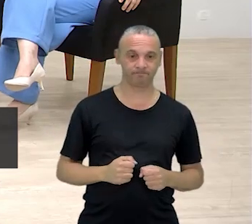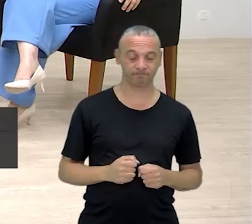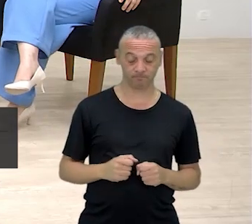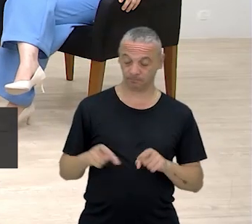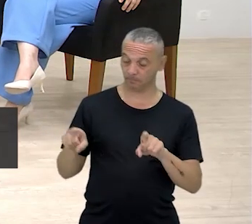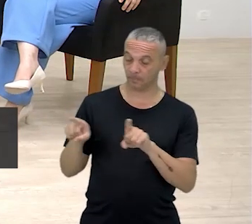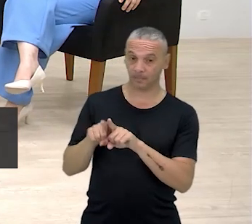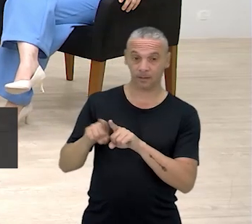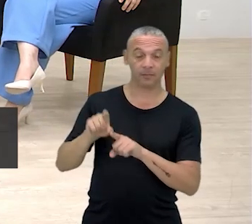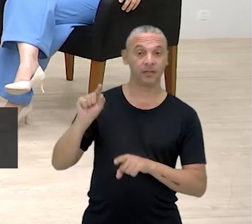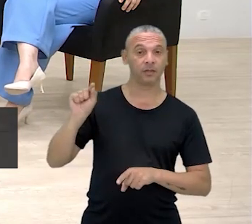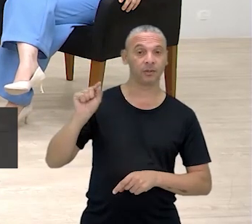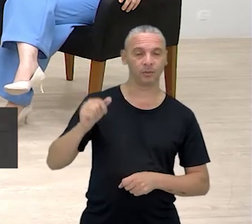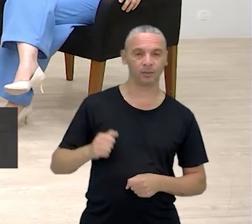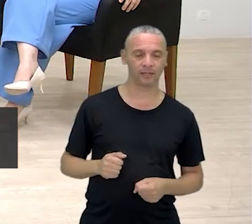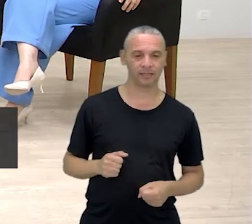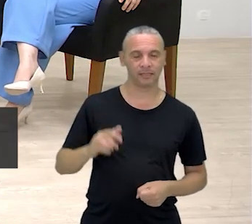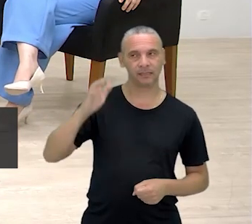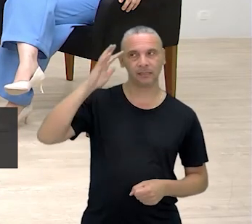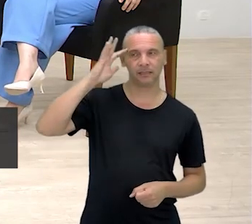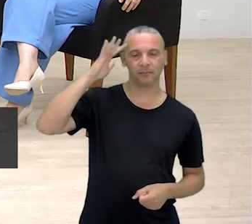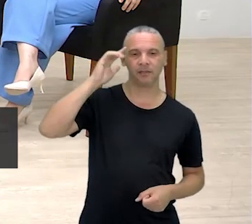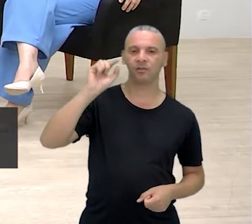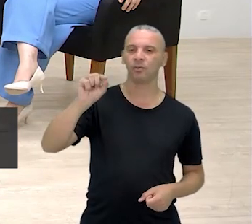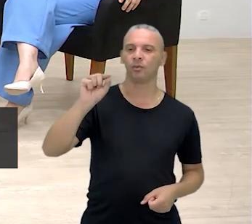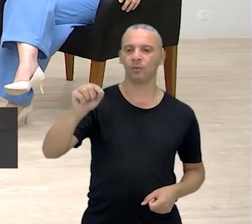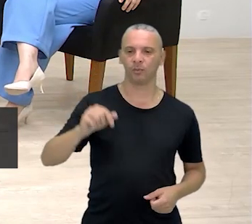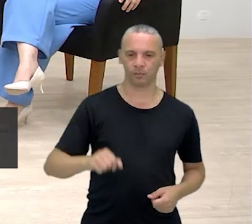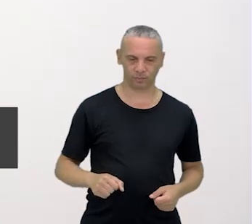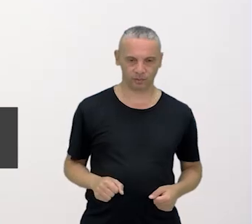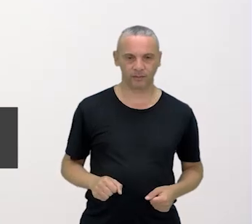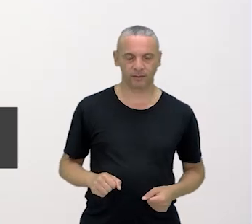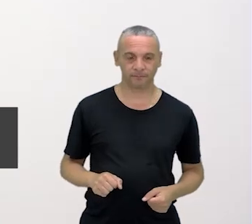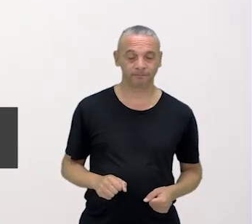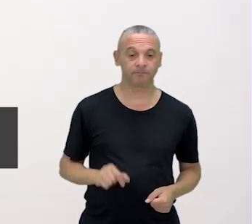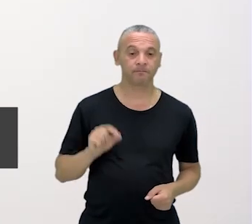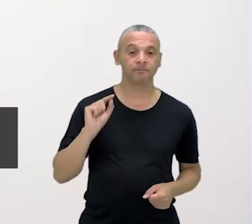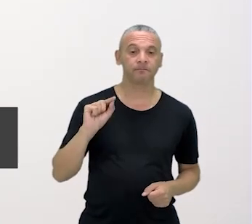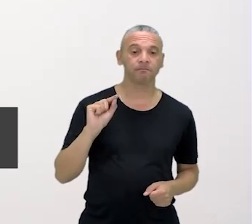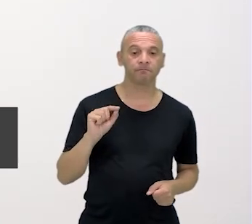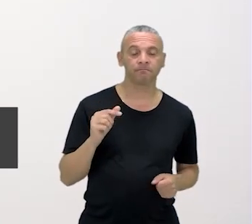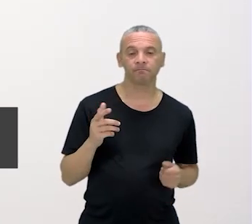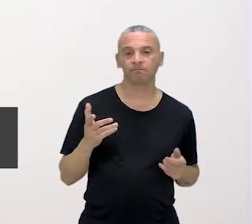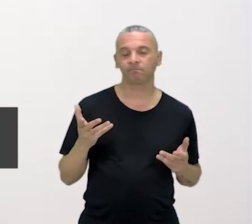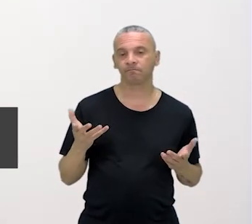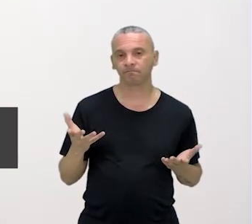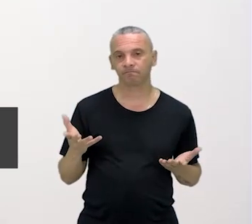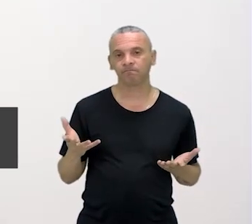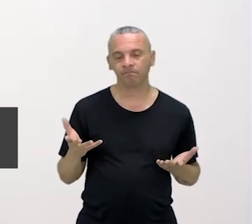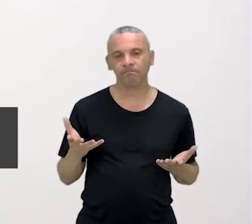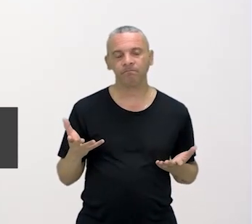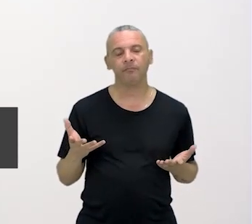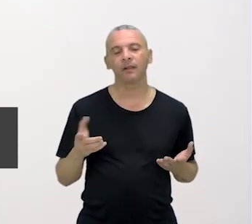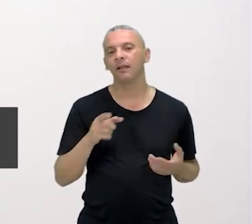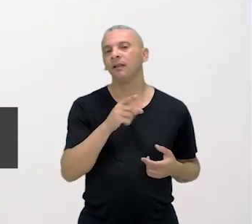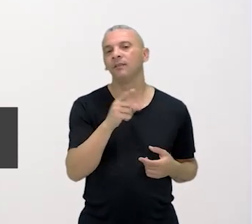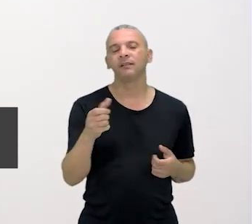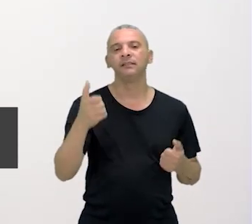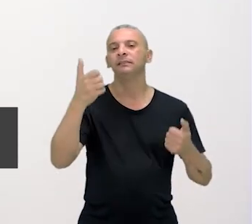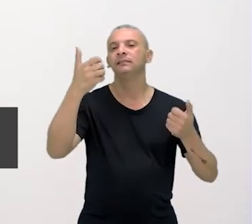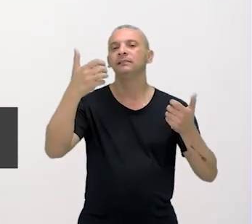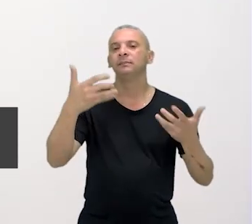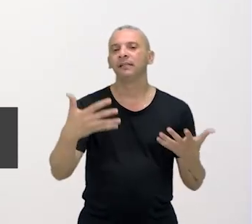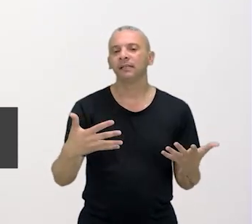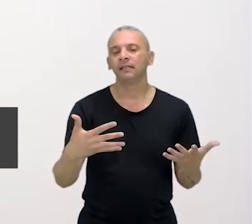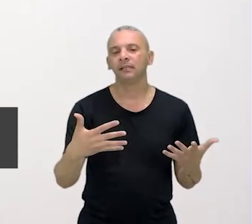Simone... eu penso também que na verdade, quando você diz